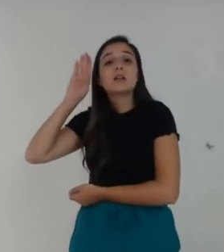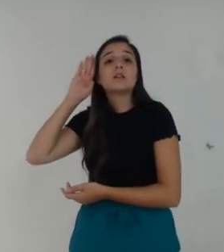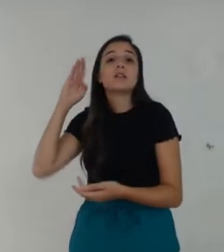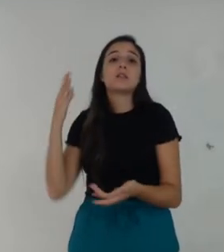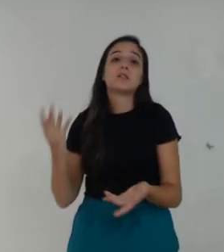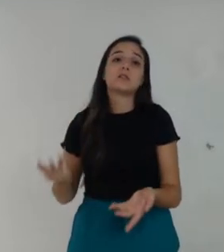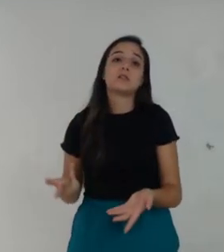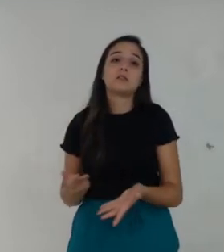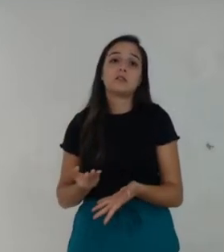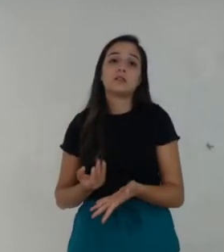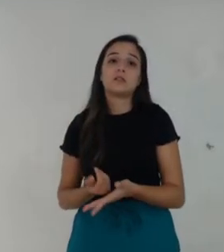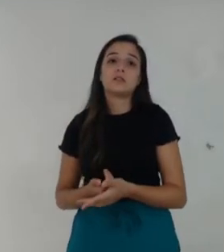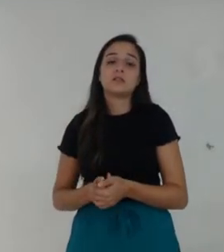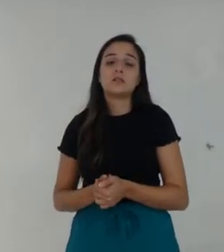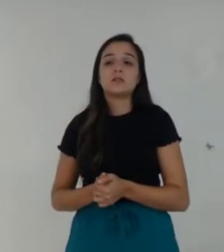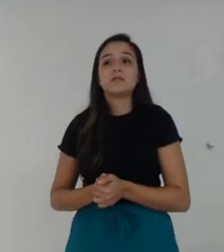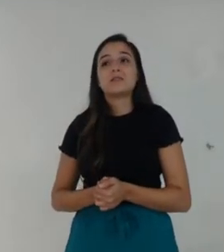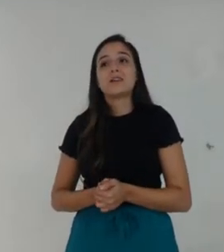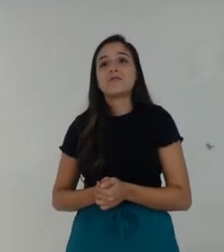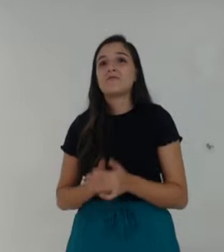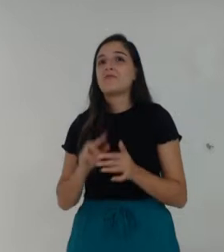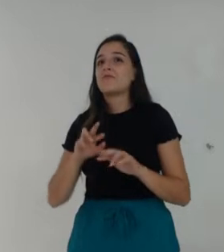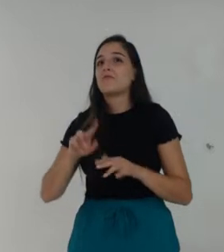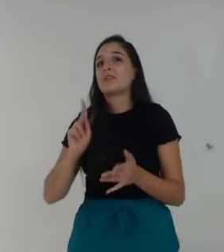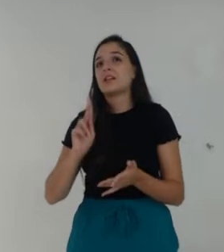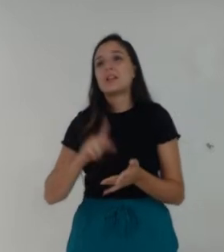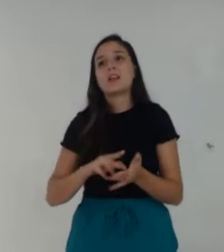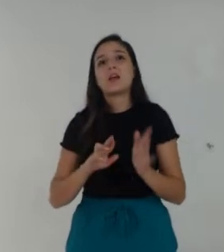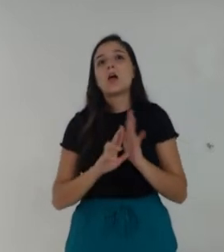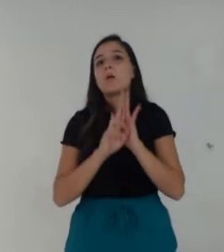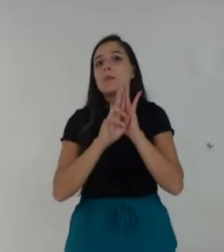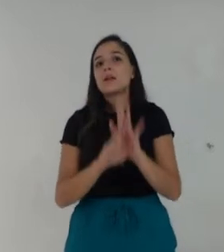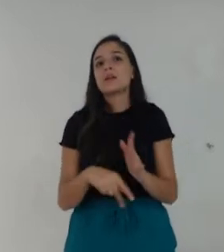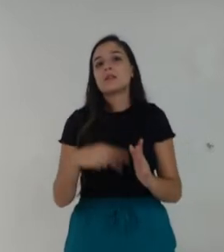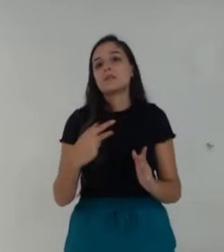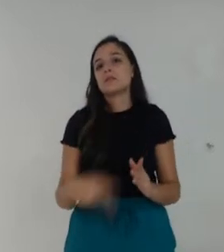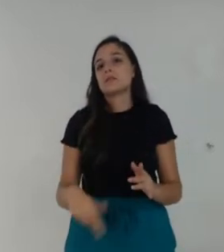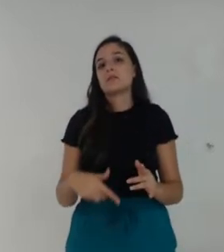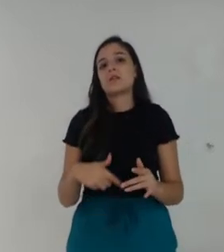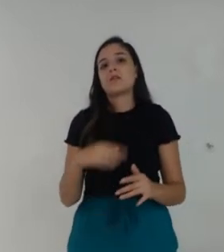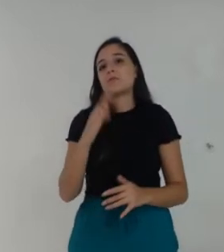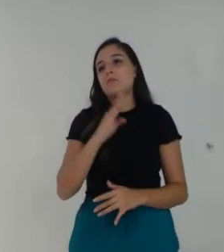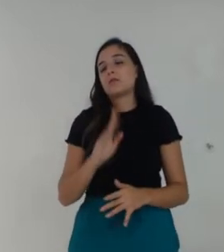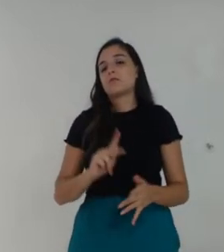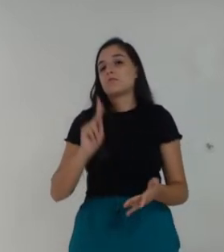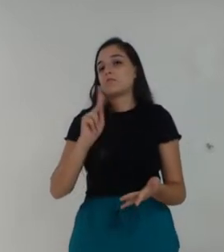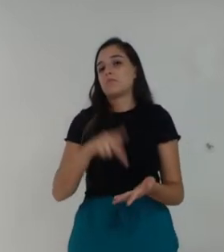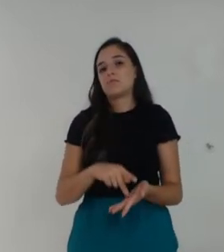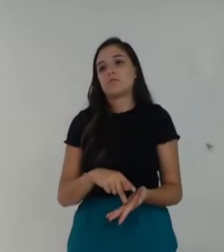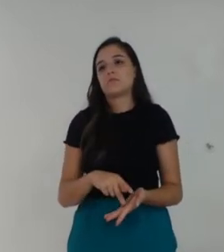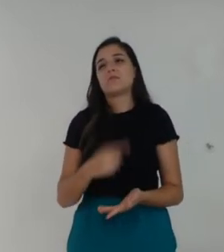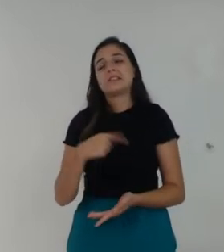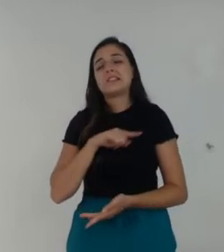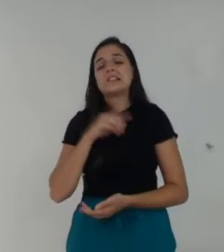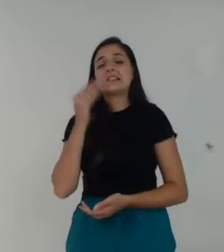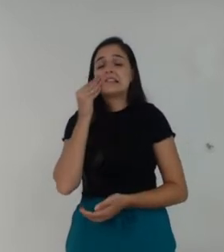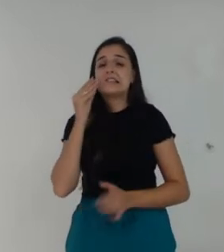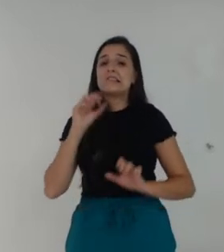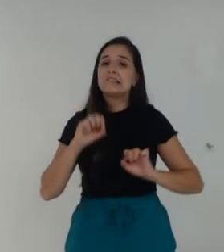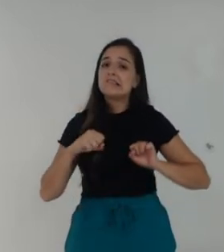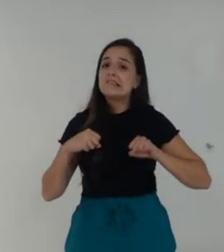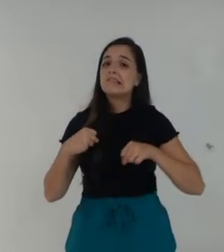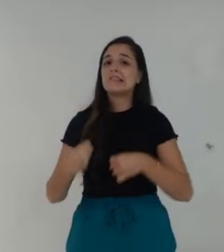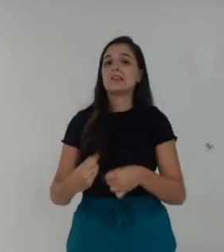não é representativa da realidade tradutora editorial brasileira. A gente se esforça, né, para colocar